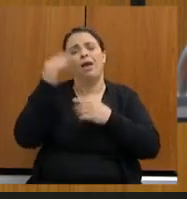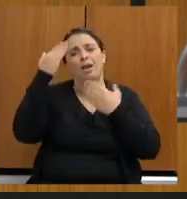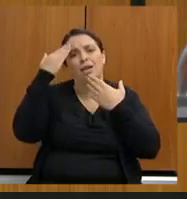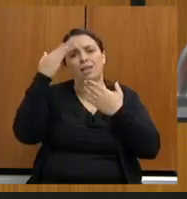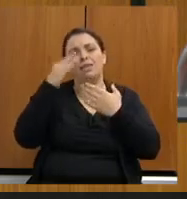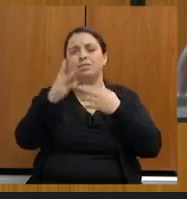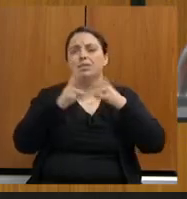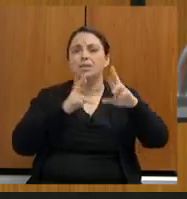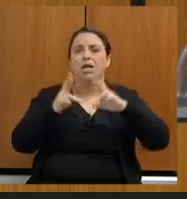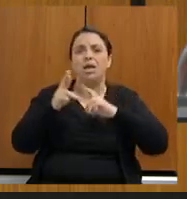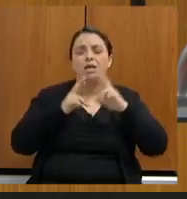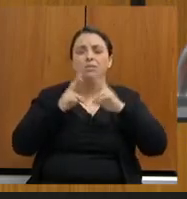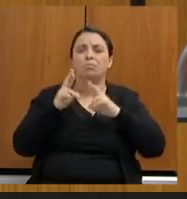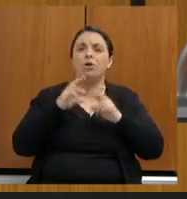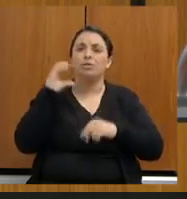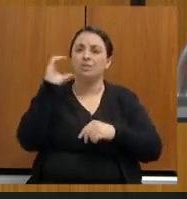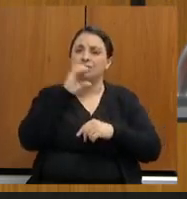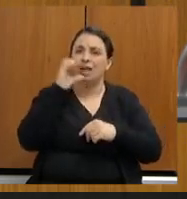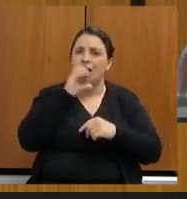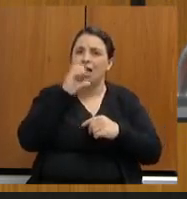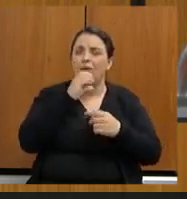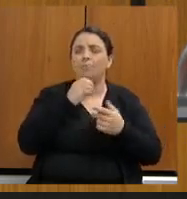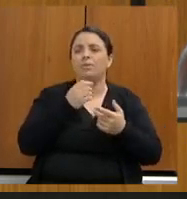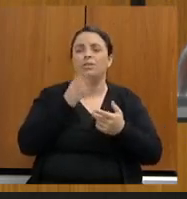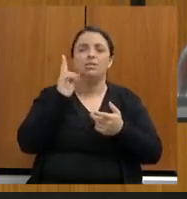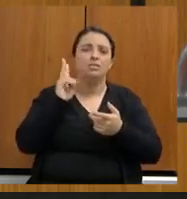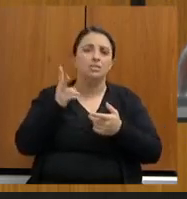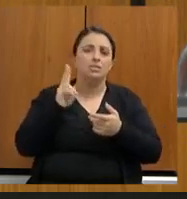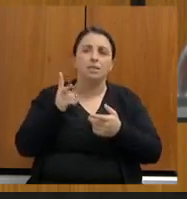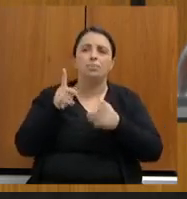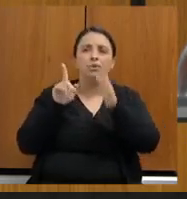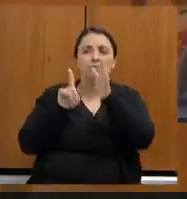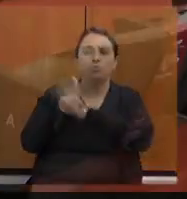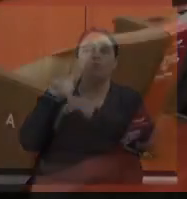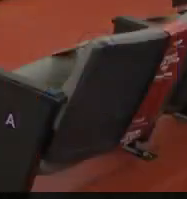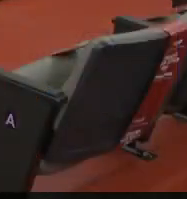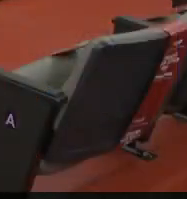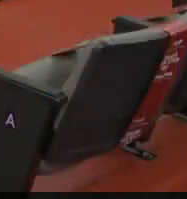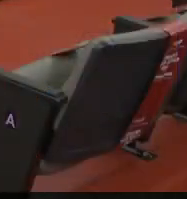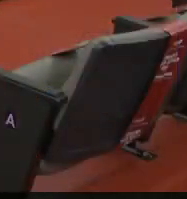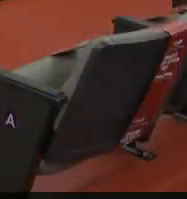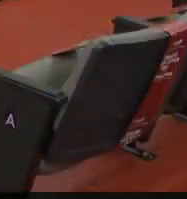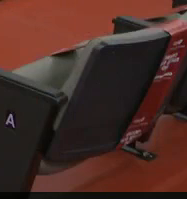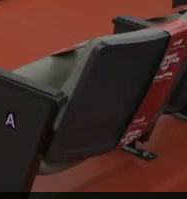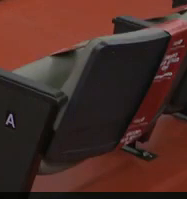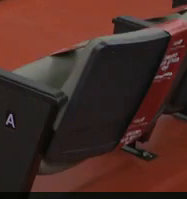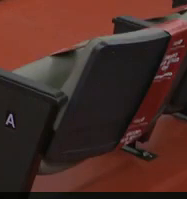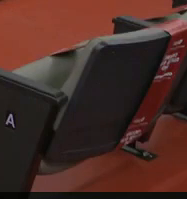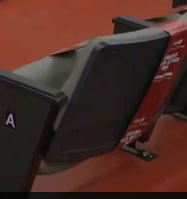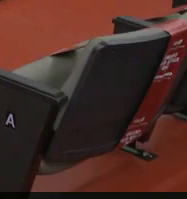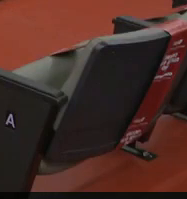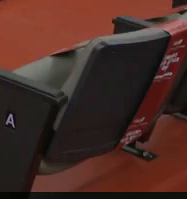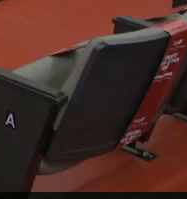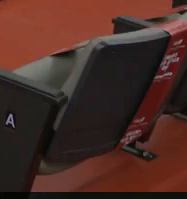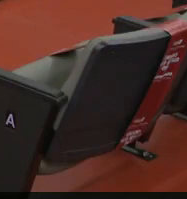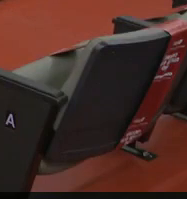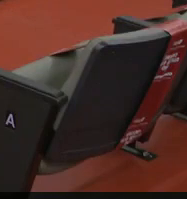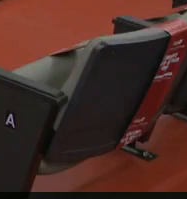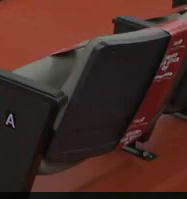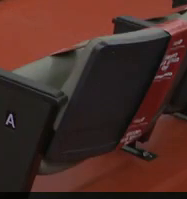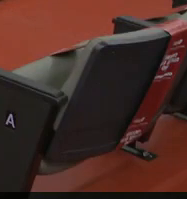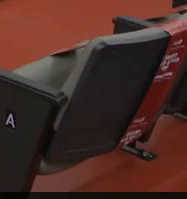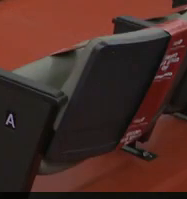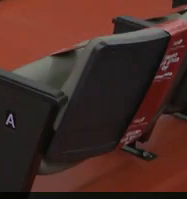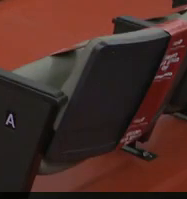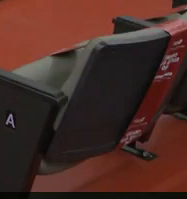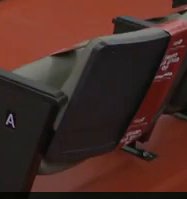indagações que a gente tem né do seu comando Muito obrigado e agradecemos o deputado João Leite indagando seu Deputado